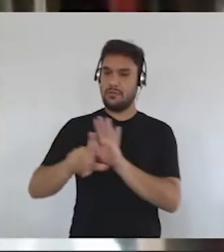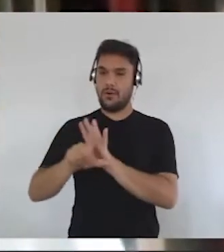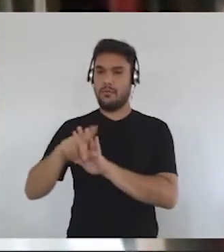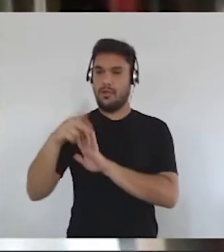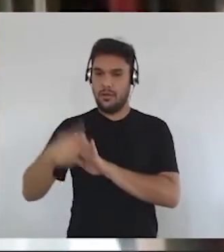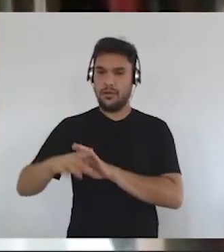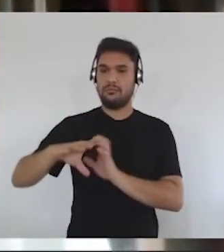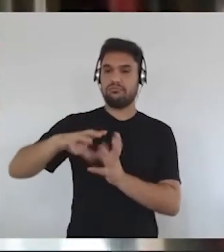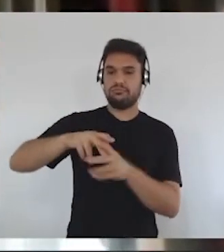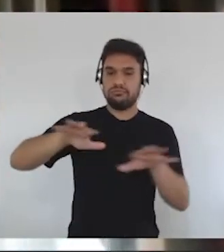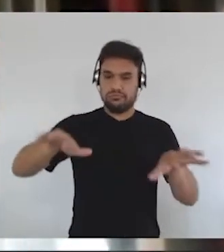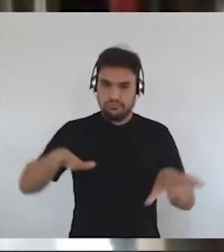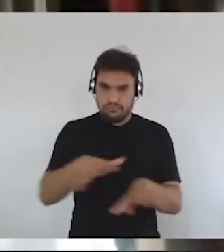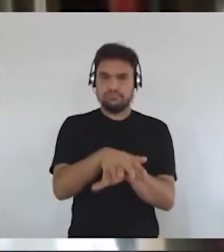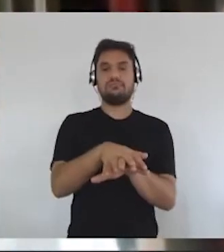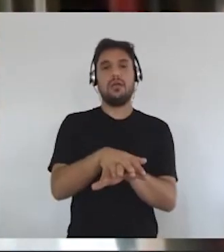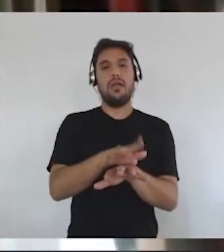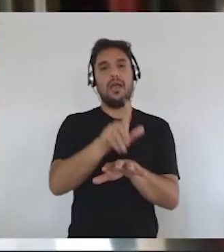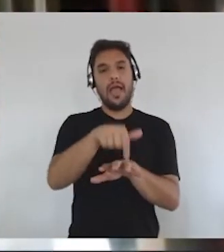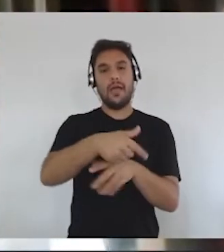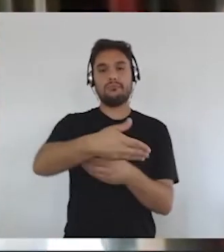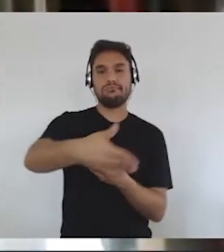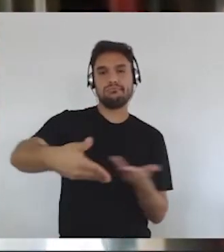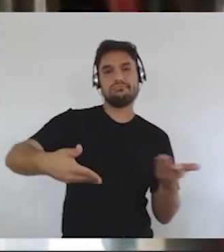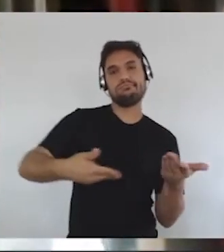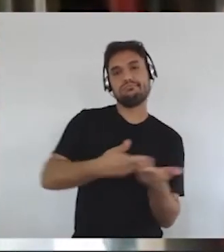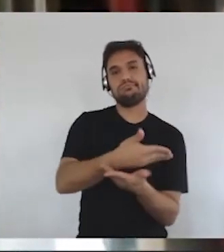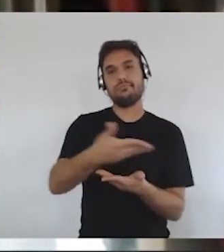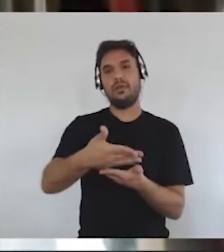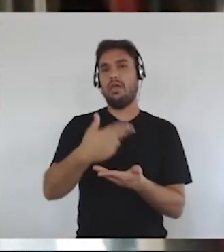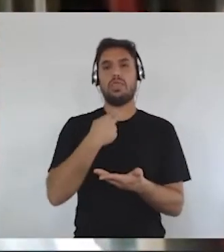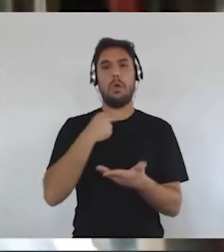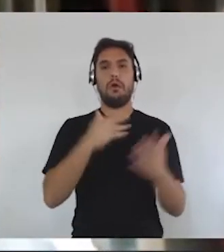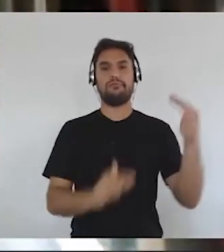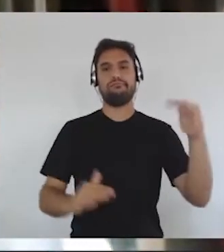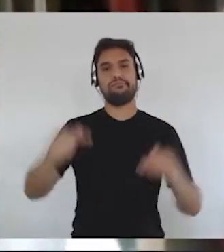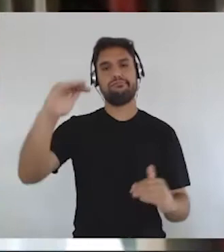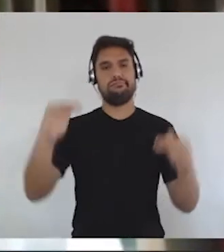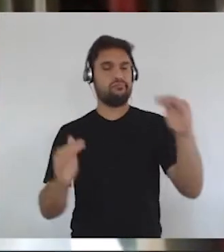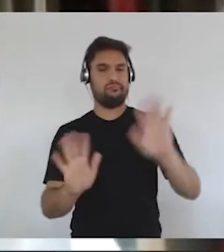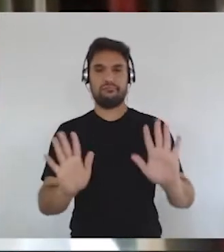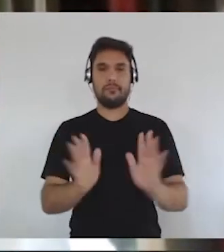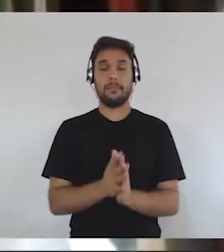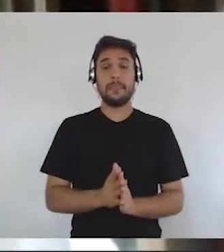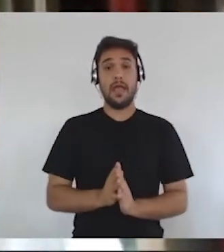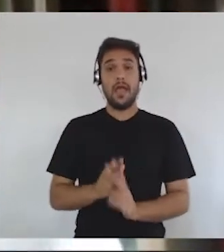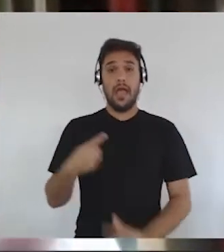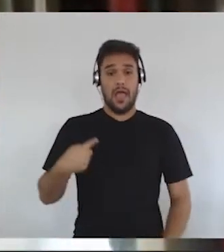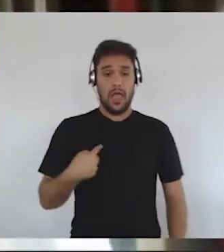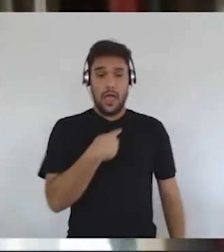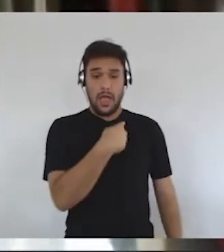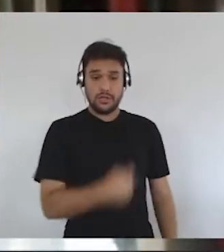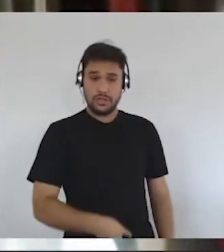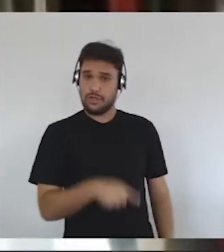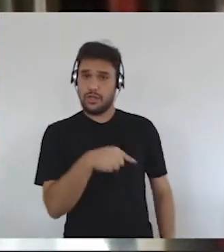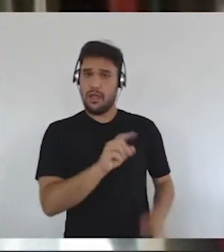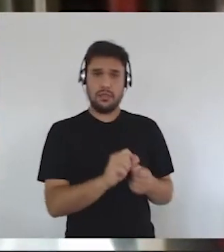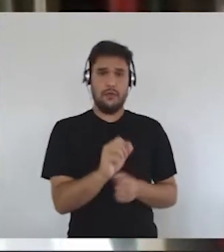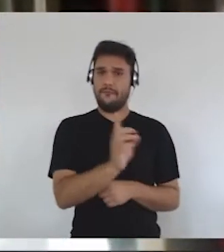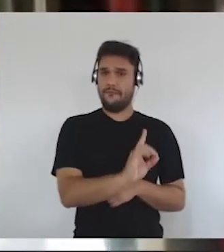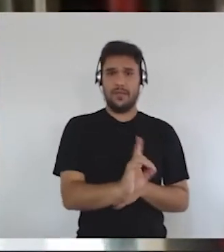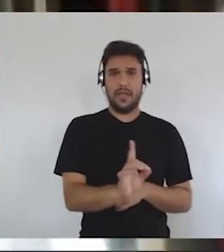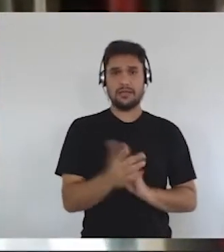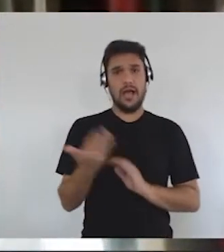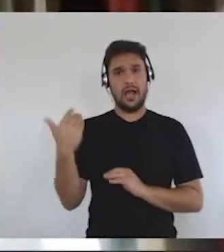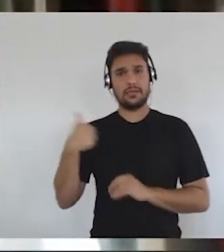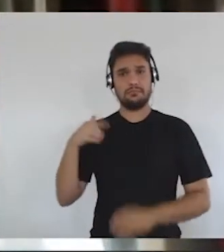direito internacional, nem desprestigiar o direito interno, é uma conversa profícua que tem que ter para resolver os problemas. O que a China não fez foi cumprir aquilo que ela